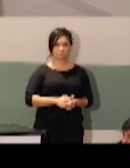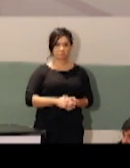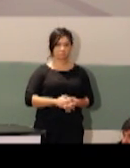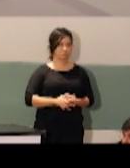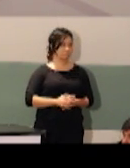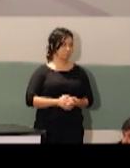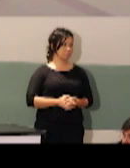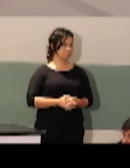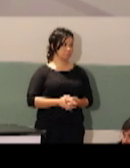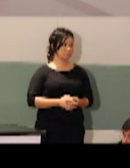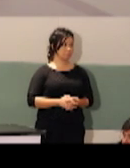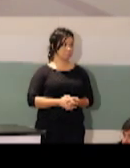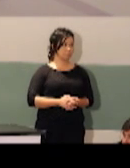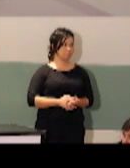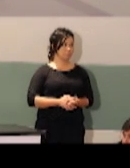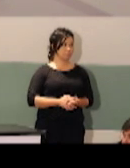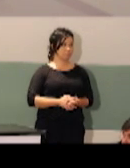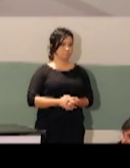Eu posso...